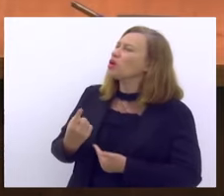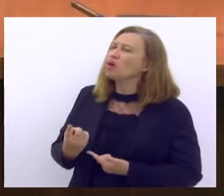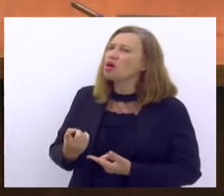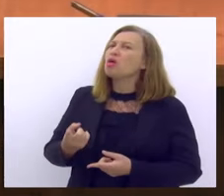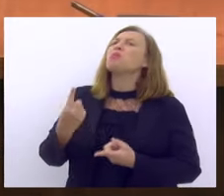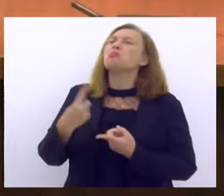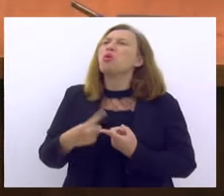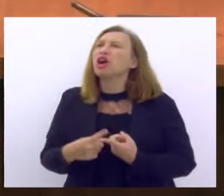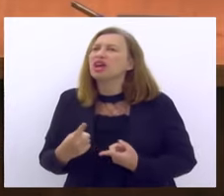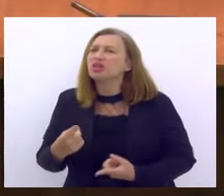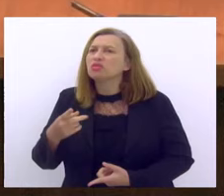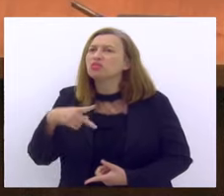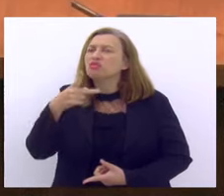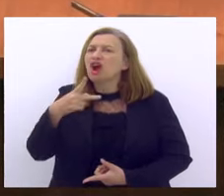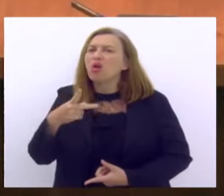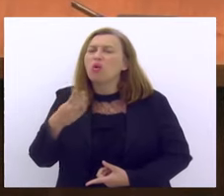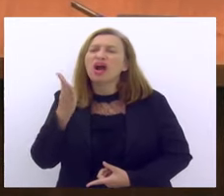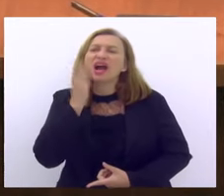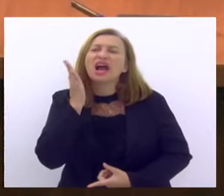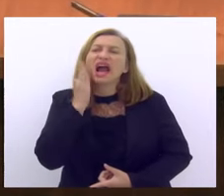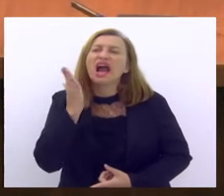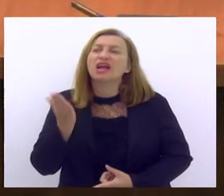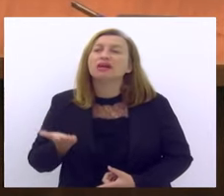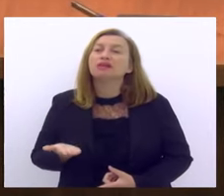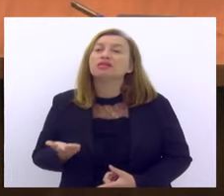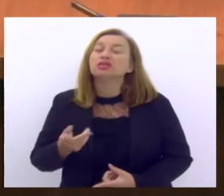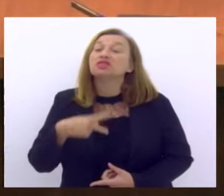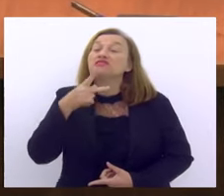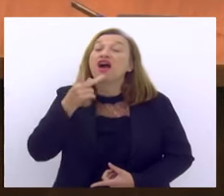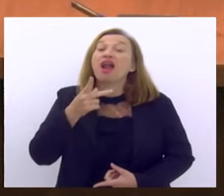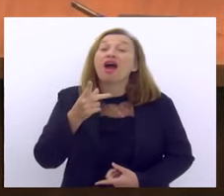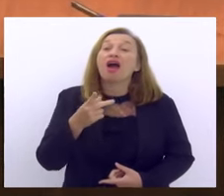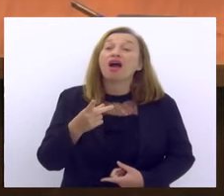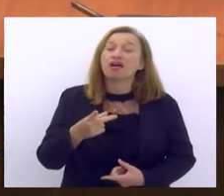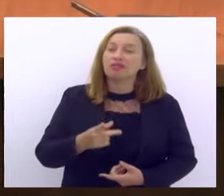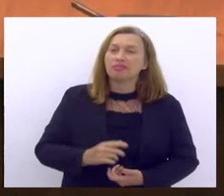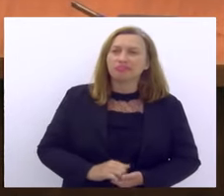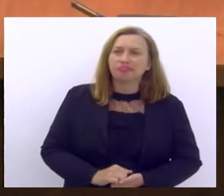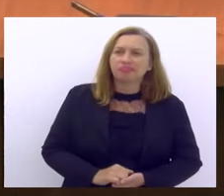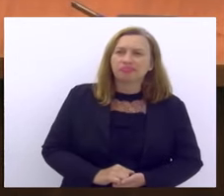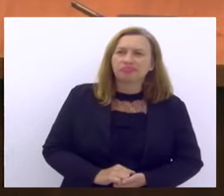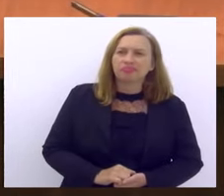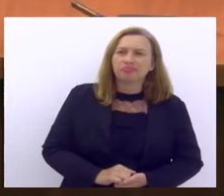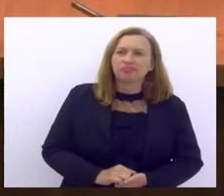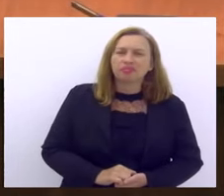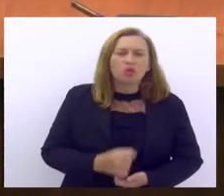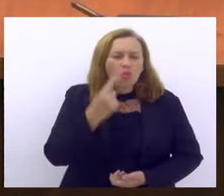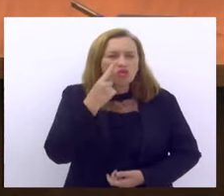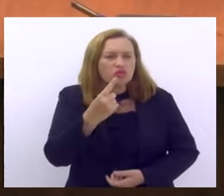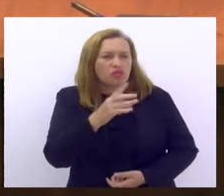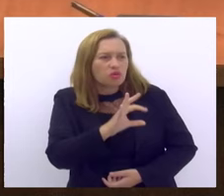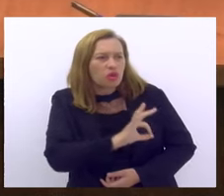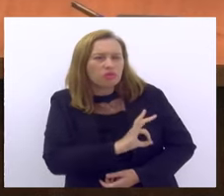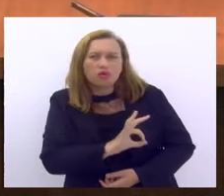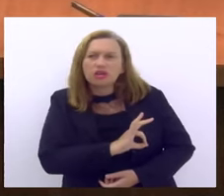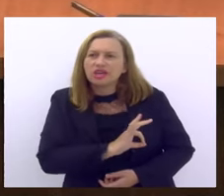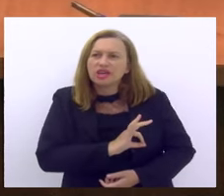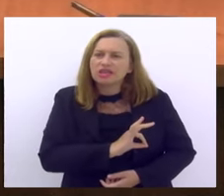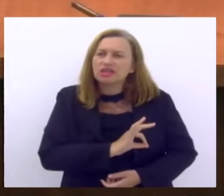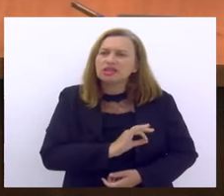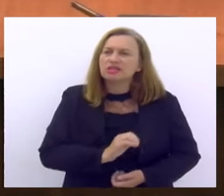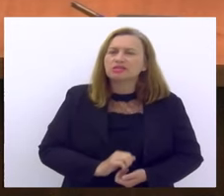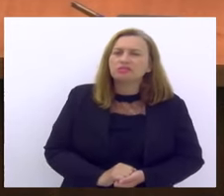teve a honradez de nos confrontar ali, perante a autoridade policial, perante os agentes da